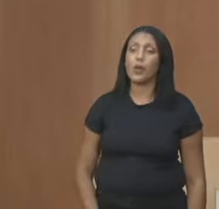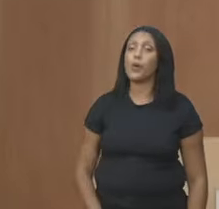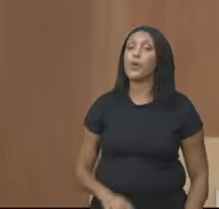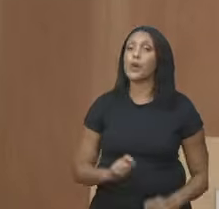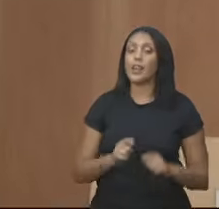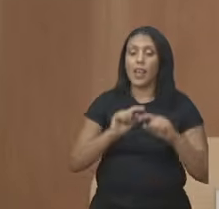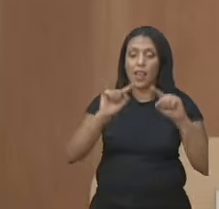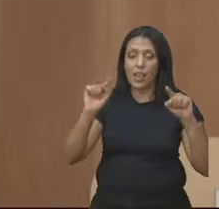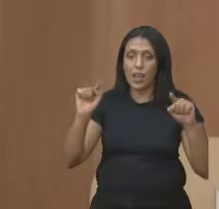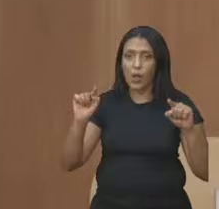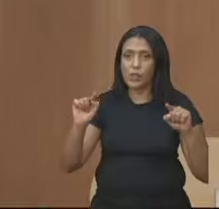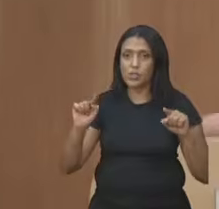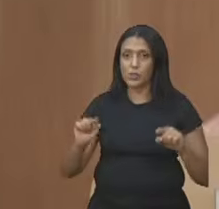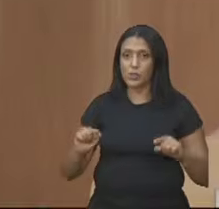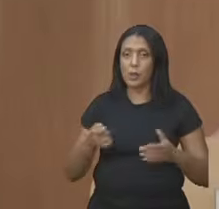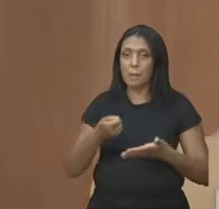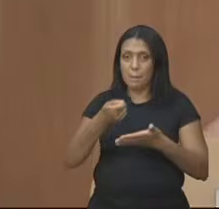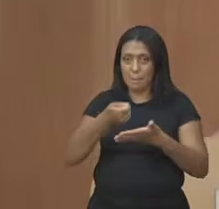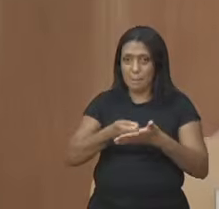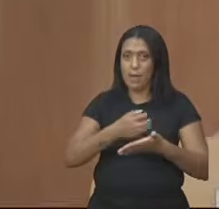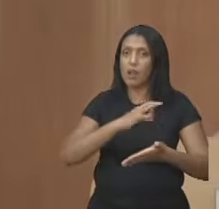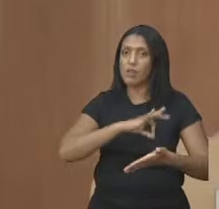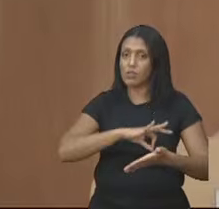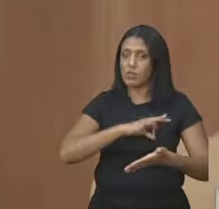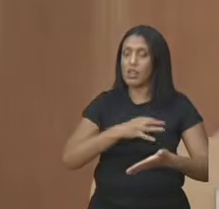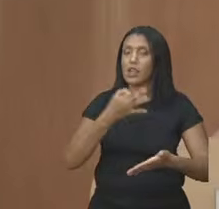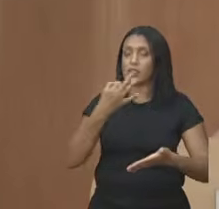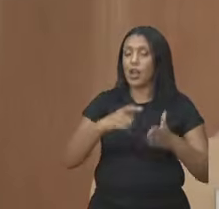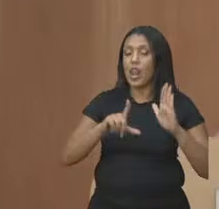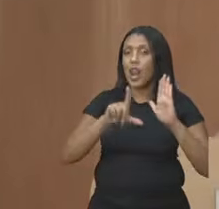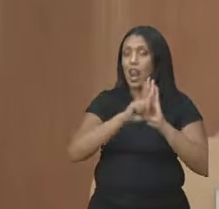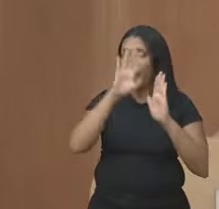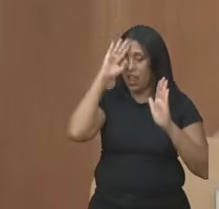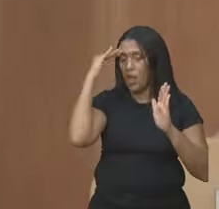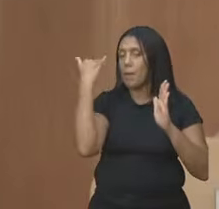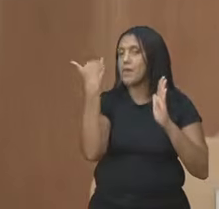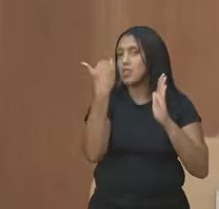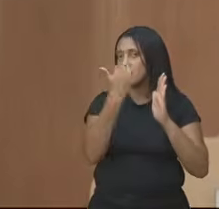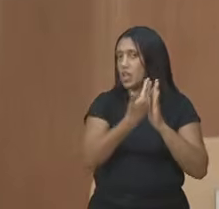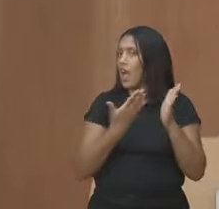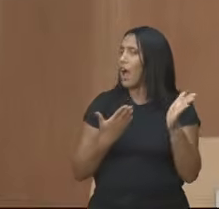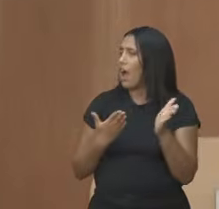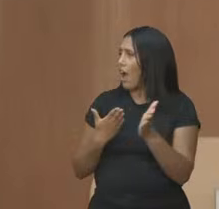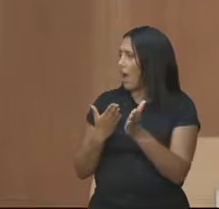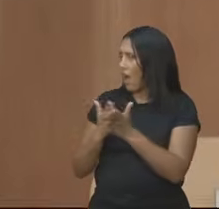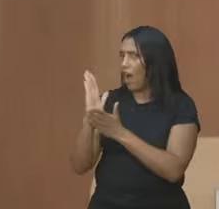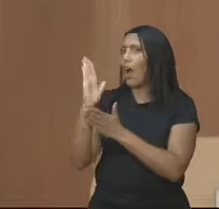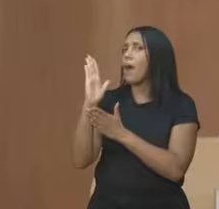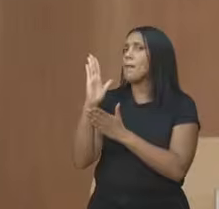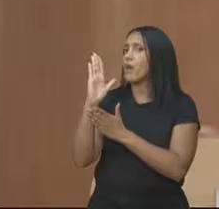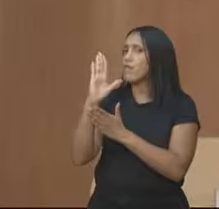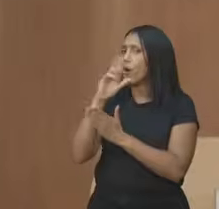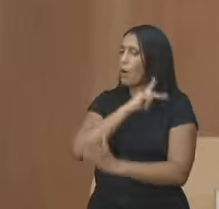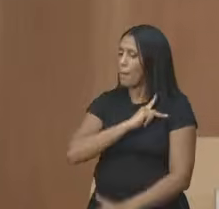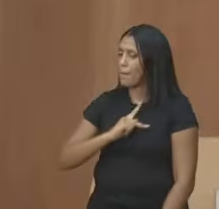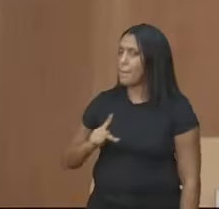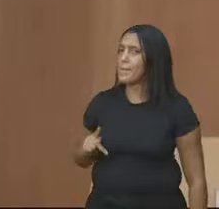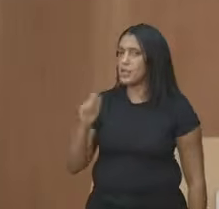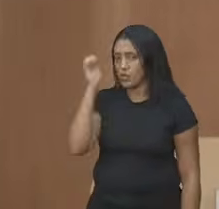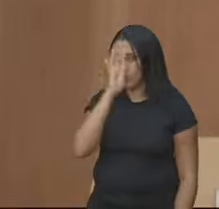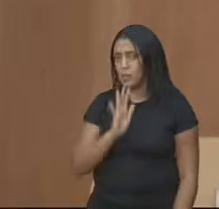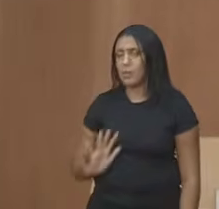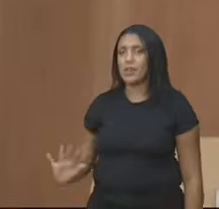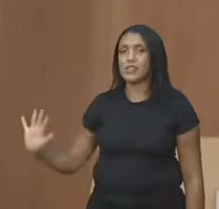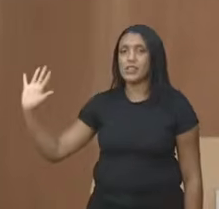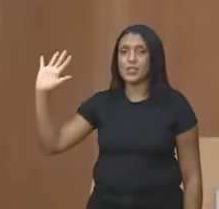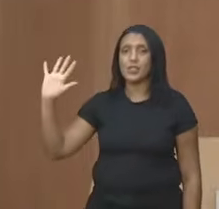que é a lei que foi aprovada pelo presidente da República, né, pela Câmara dos Deputados e sancionada pelo presidente da República, que descongela um